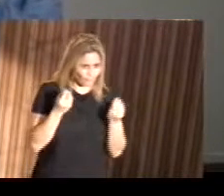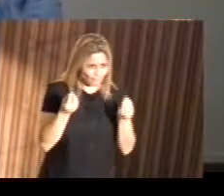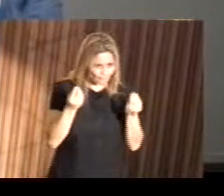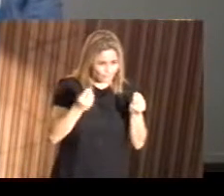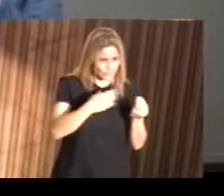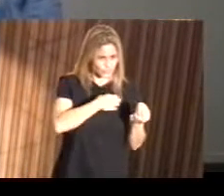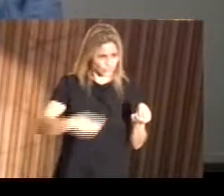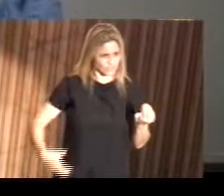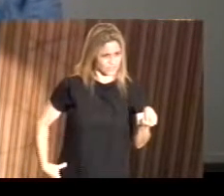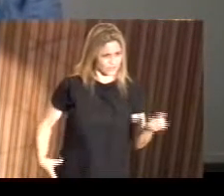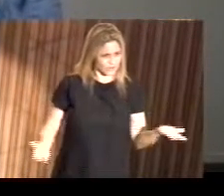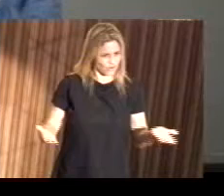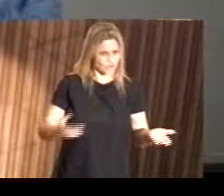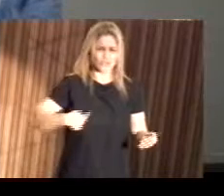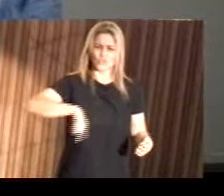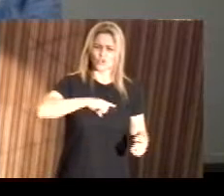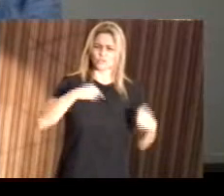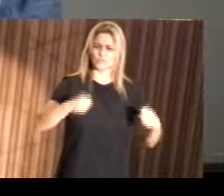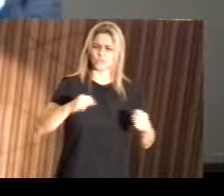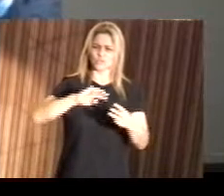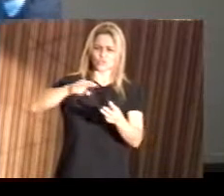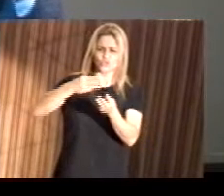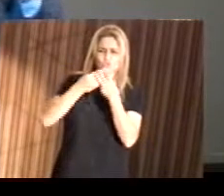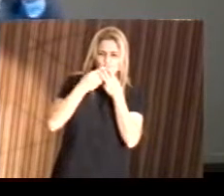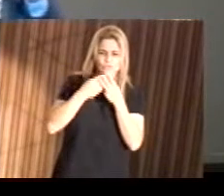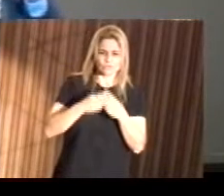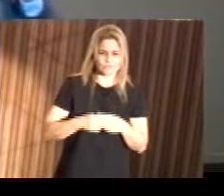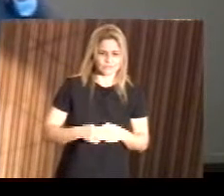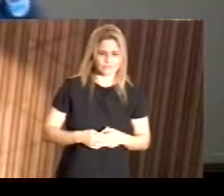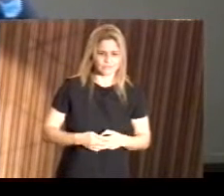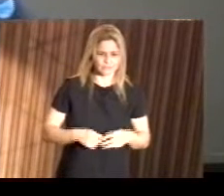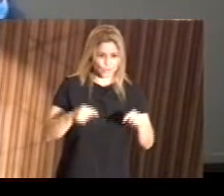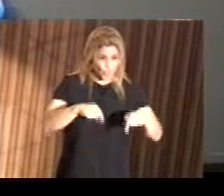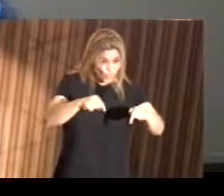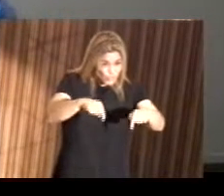governador hoje dizer, vamos jejuar e orar? Ele vai perder o mandato.